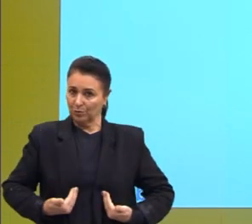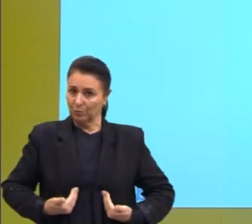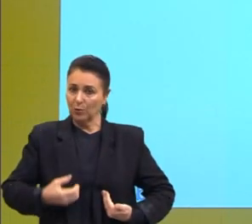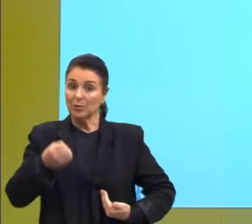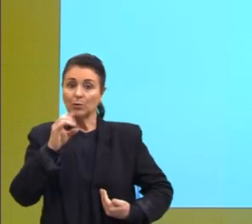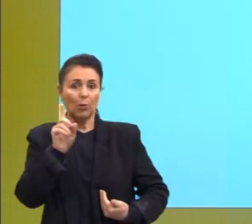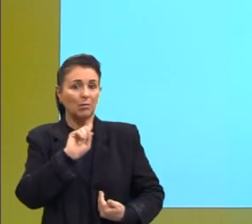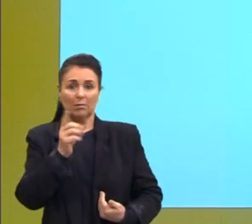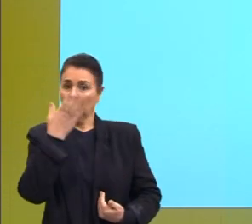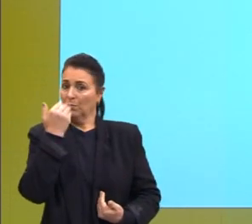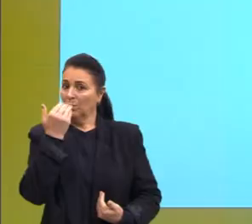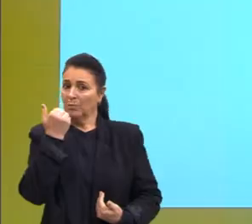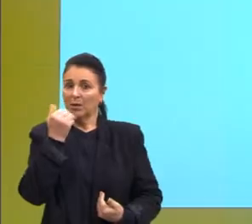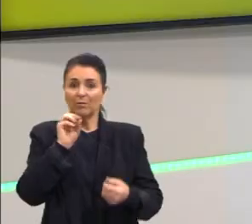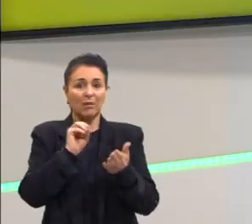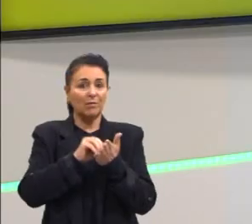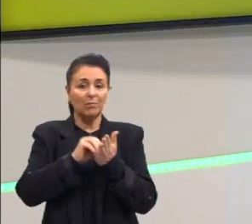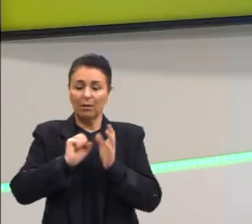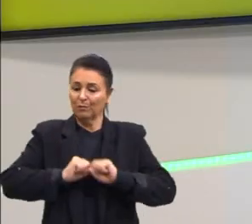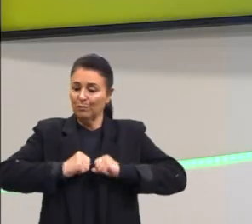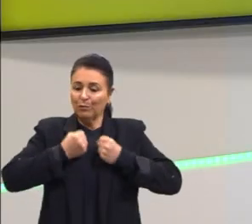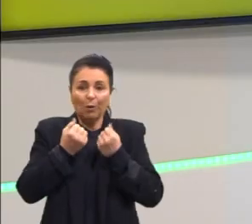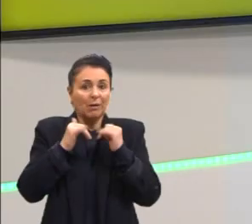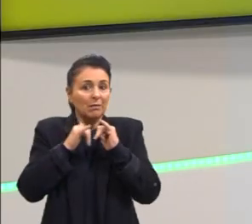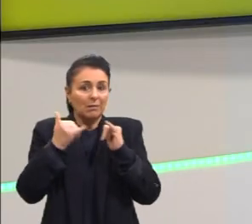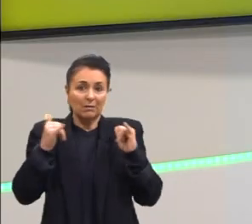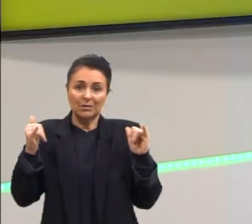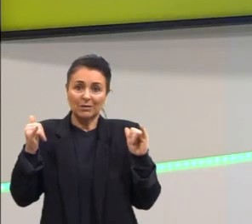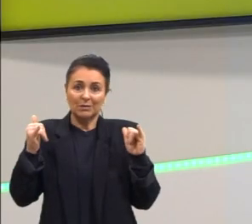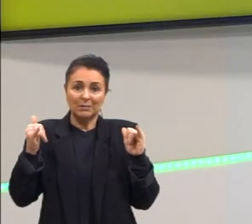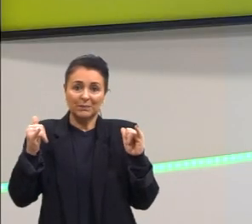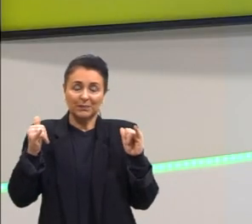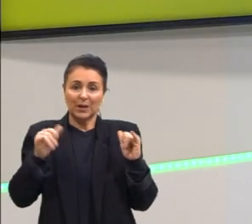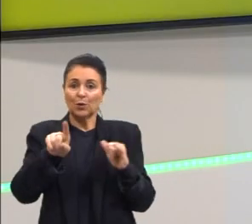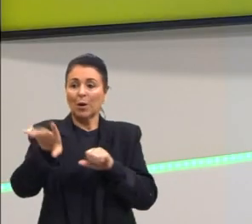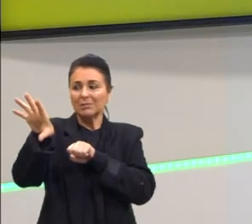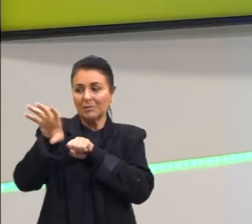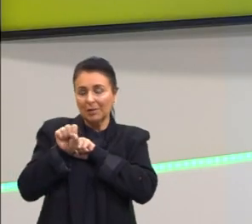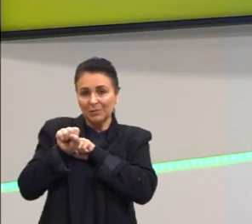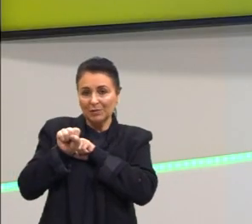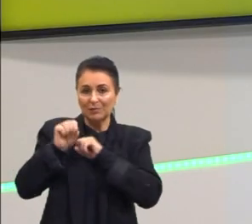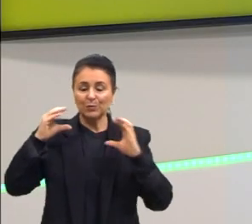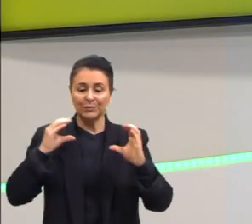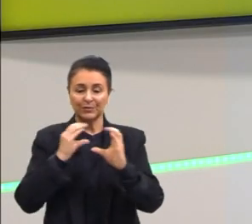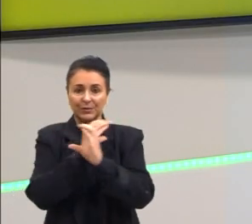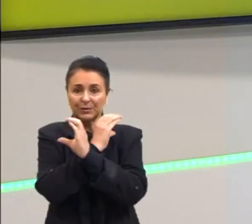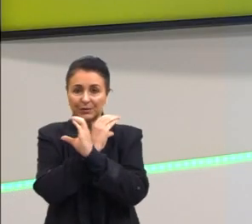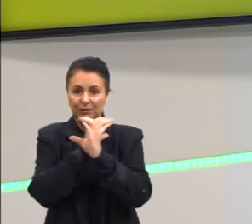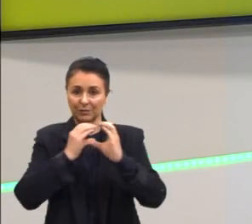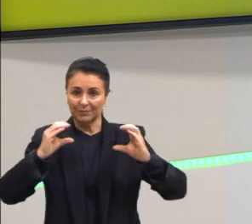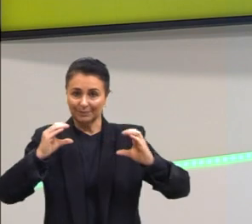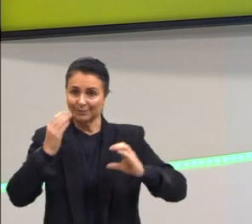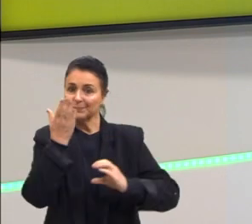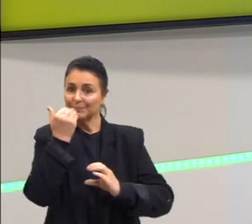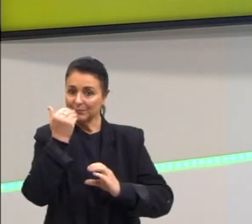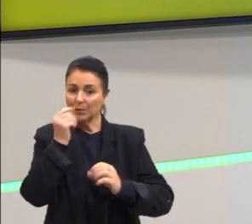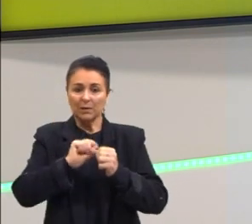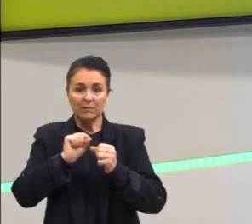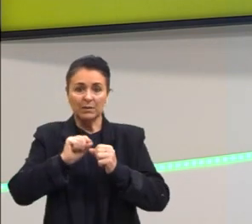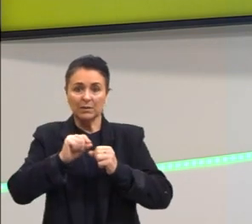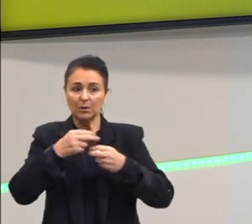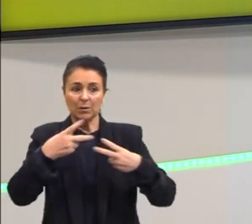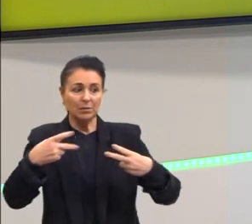gente não se alimenta a gente fica sem energia então nós absorvemos essas calorias dos alimentos para realizar